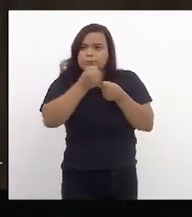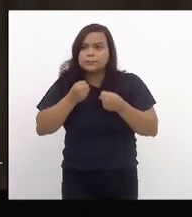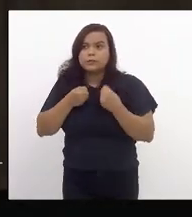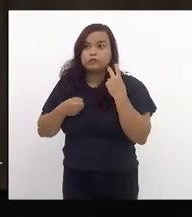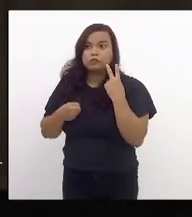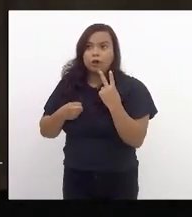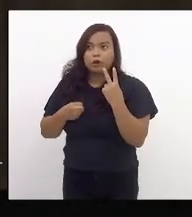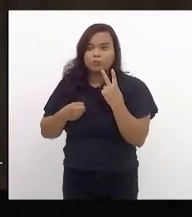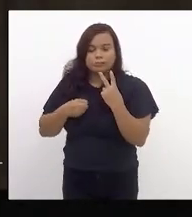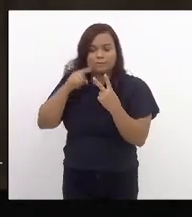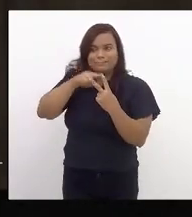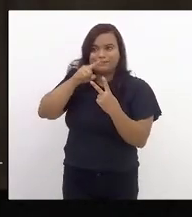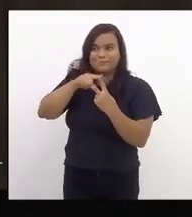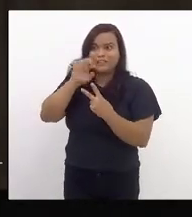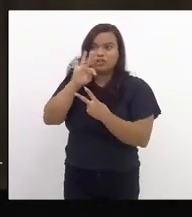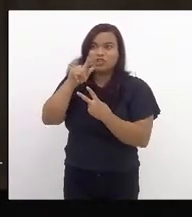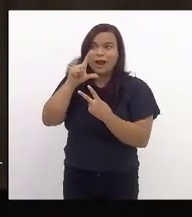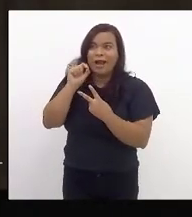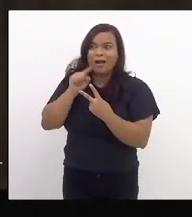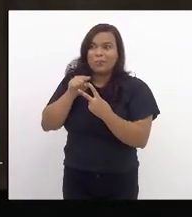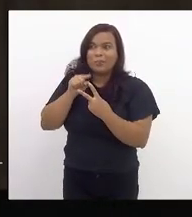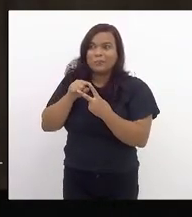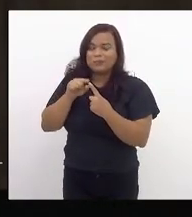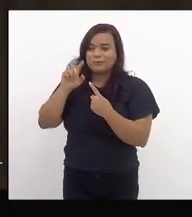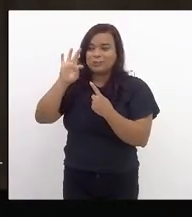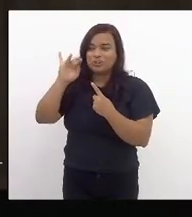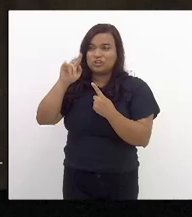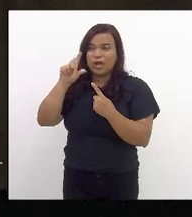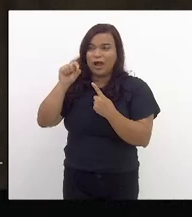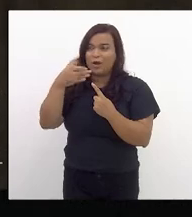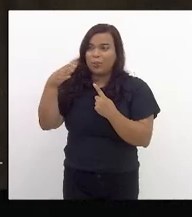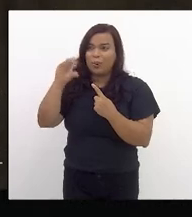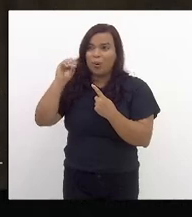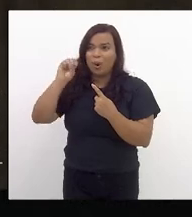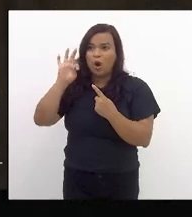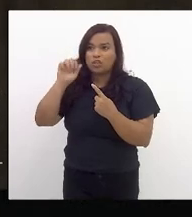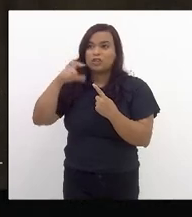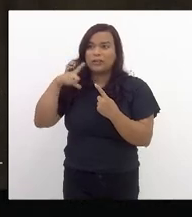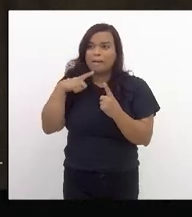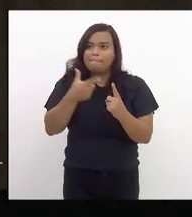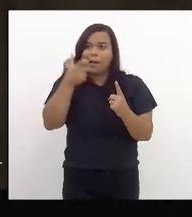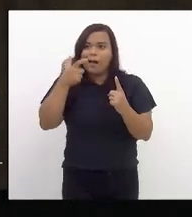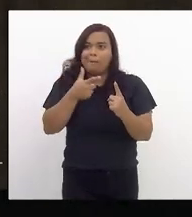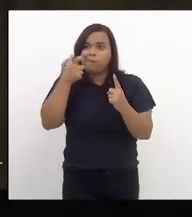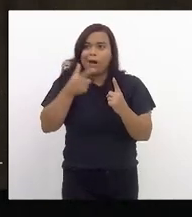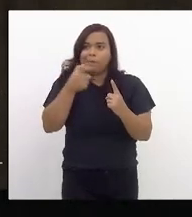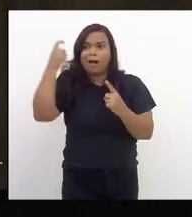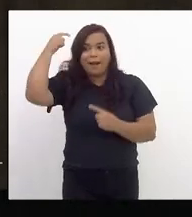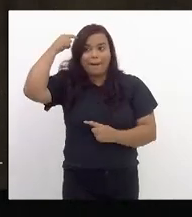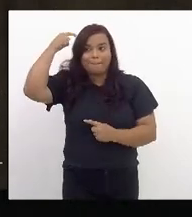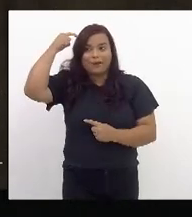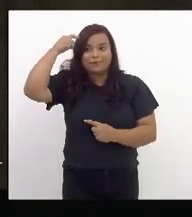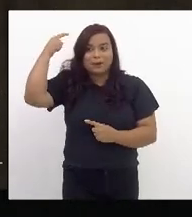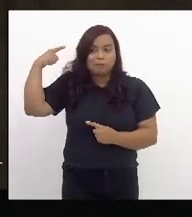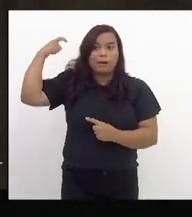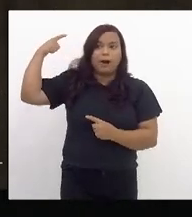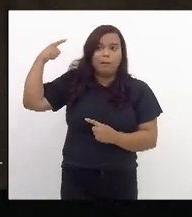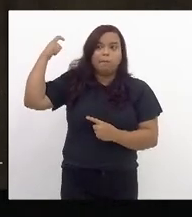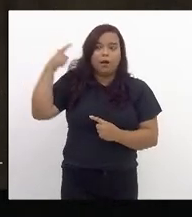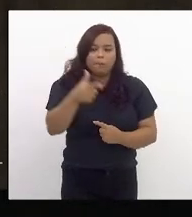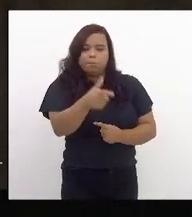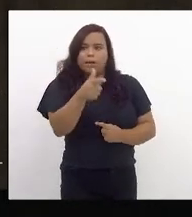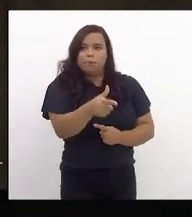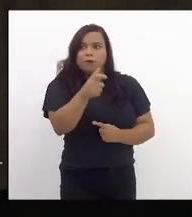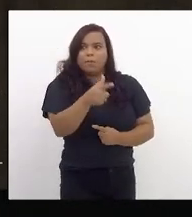o agente Thiago Costa tomou alguns tiros na cabeça